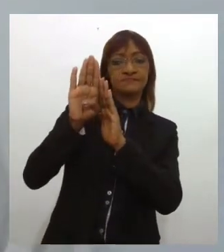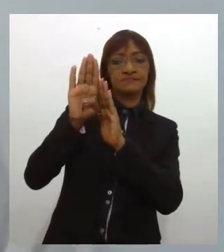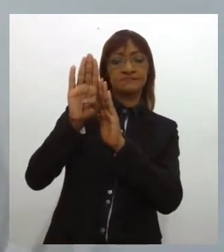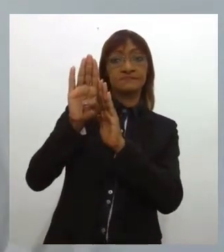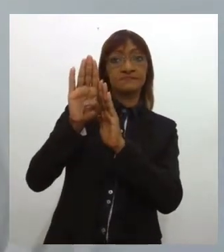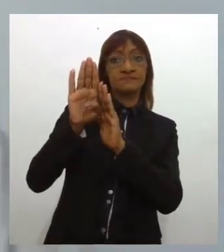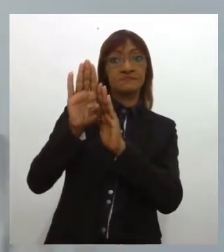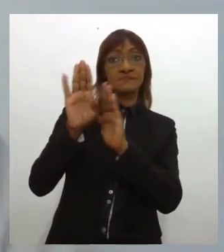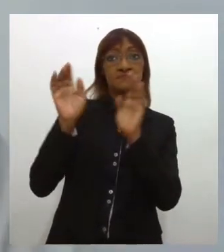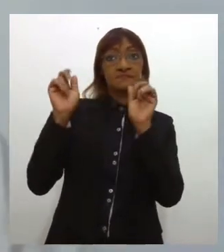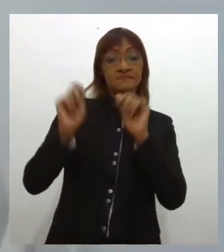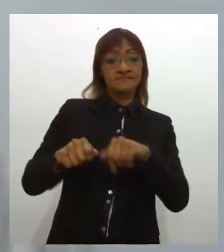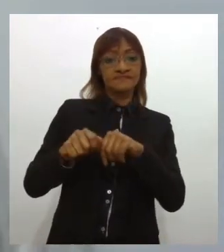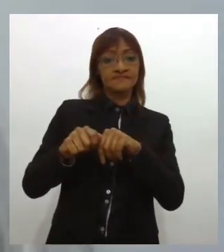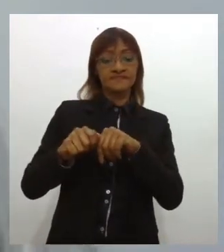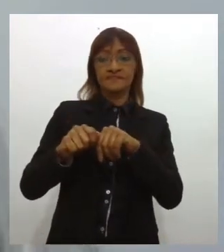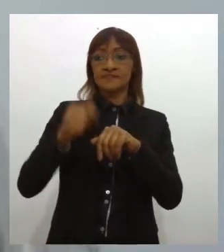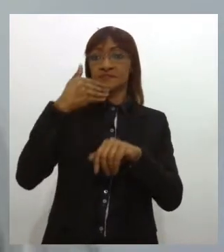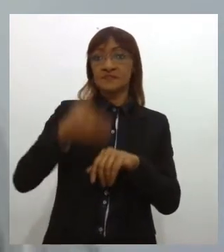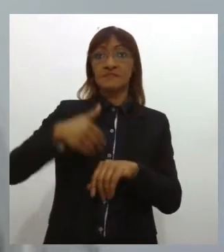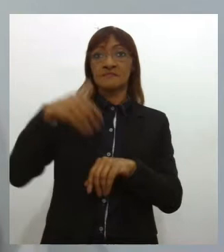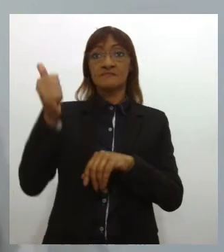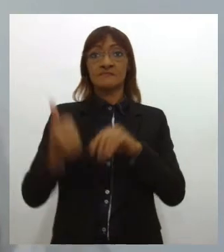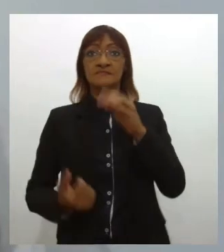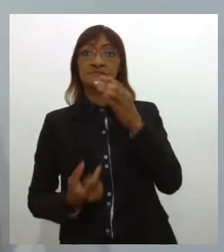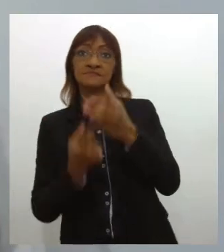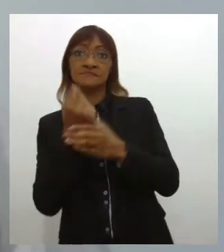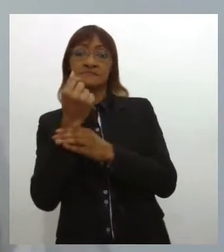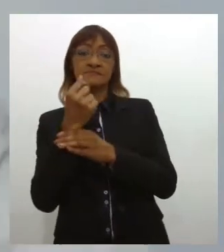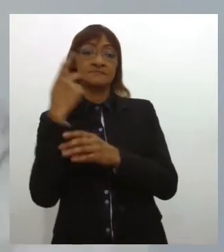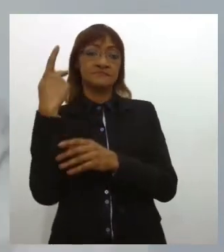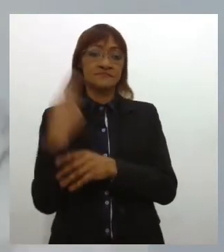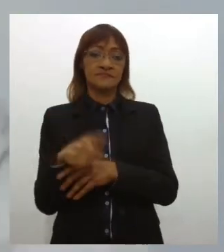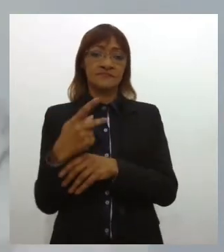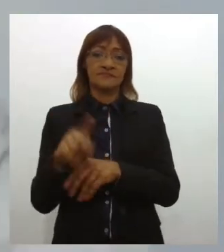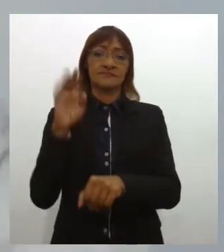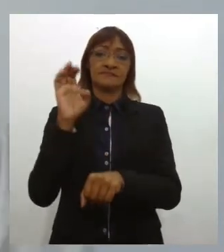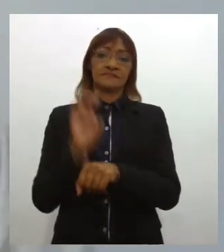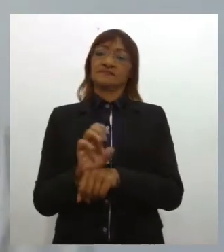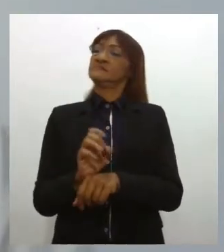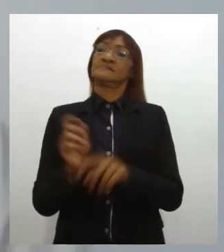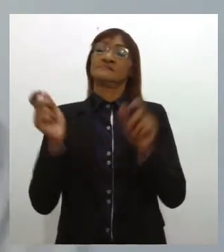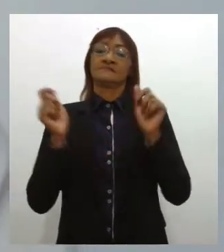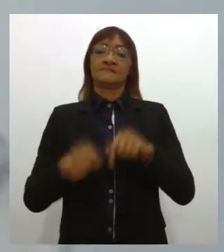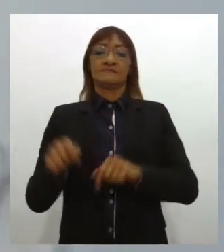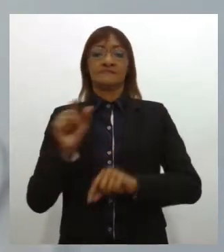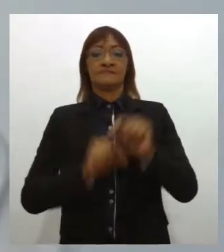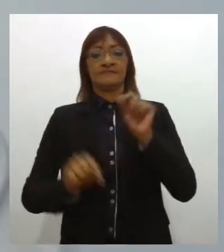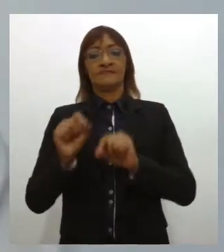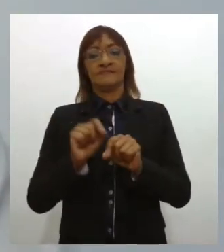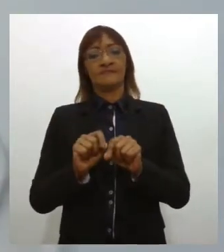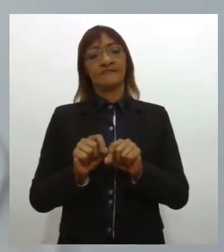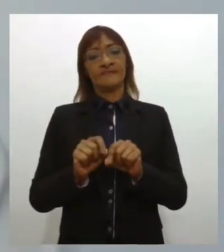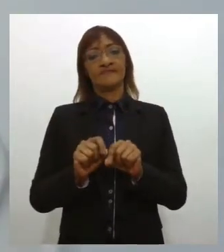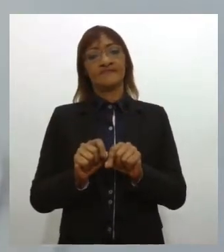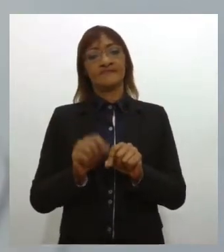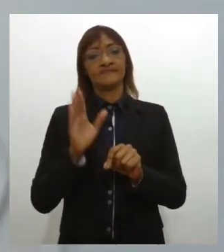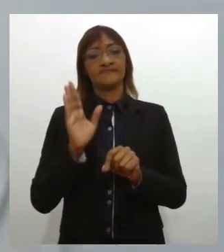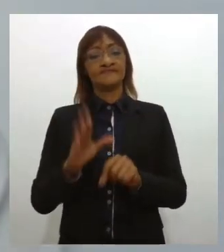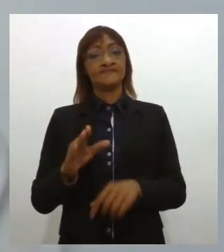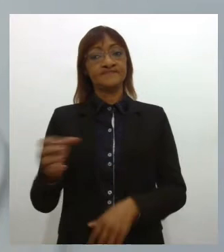de capilaridade no Estado para podermos estruturá-lo de forma a corresponder às